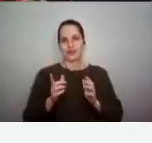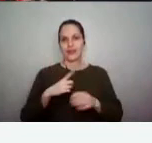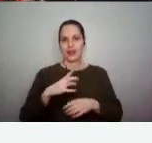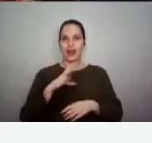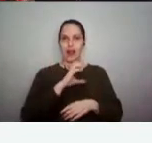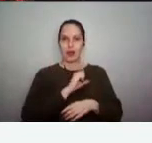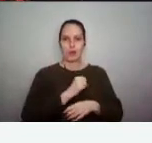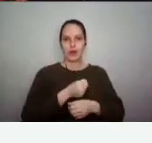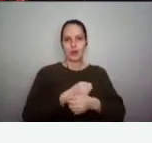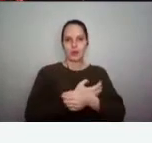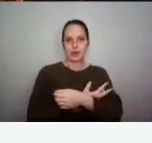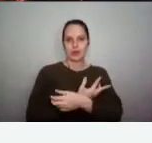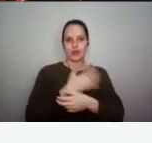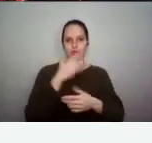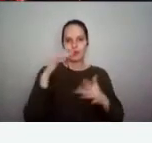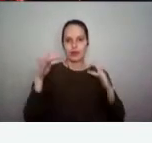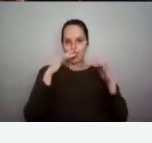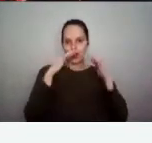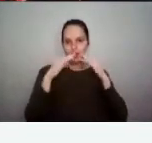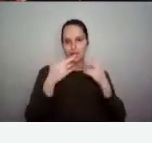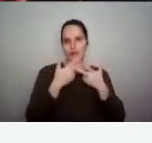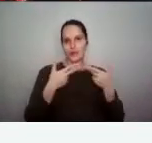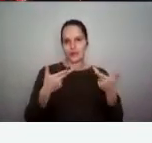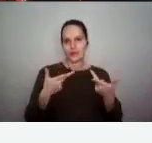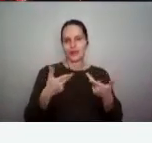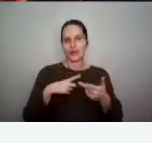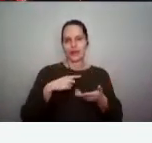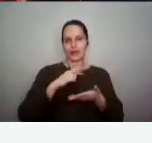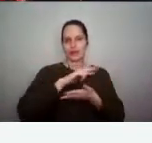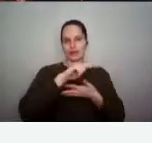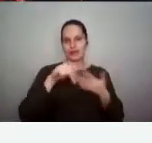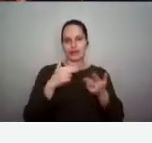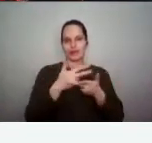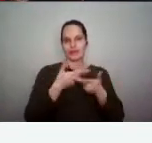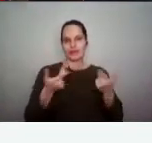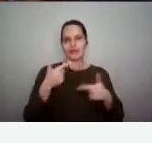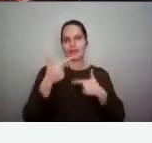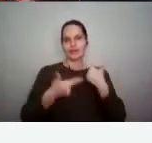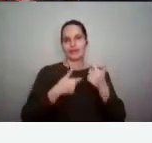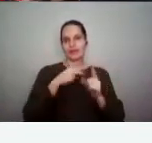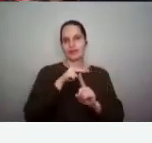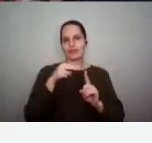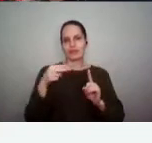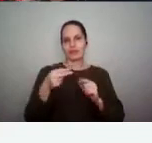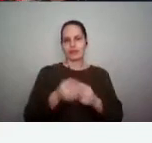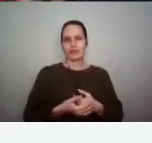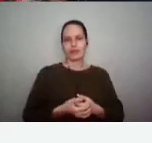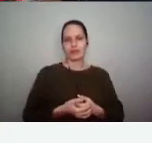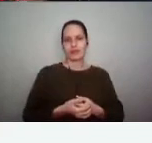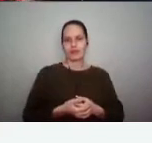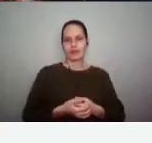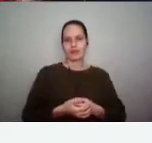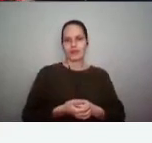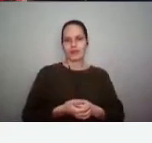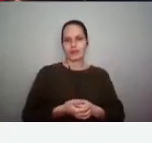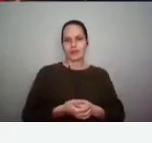dimensões que precisam ser trabalhadas nessa perspectiva. Pode passar.